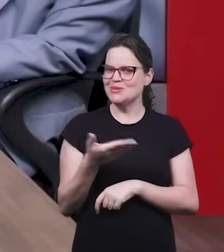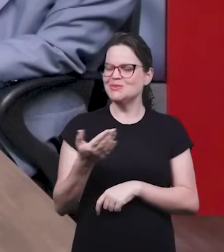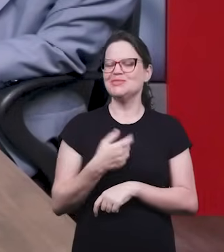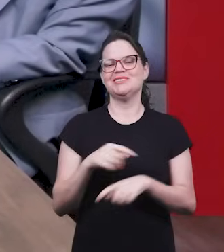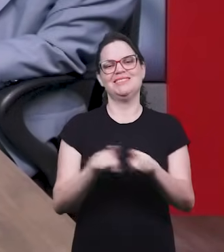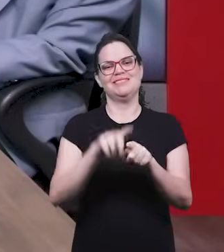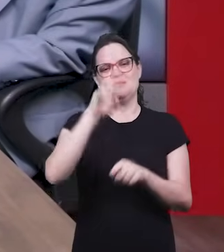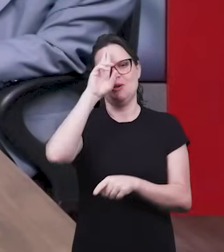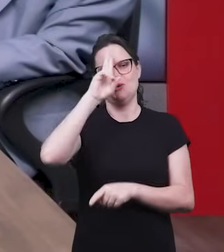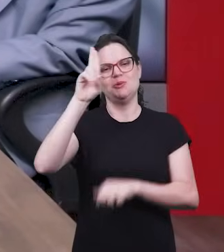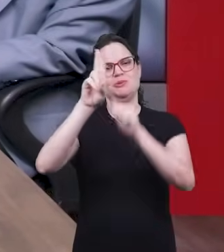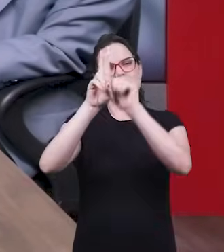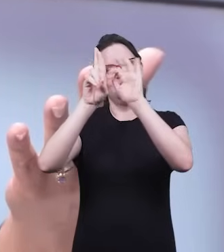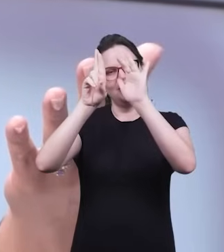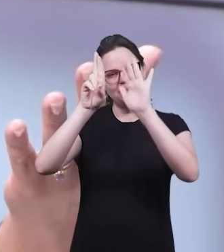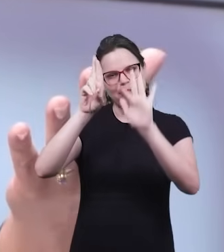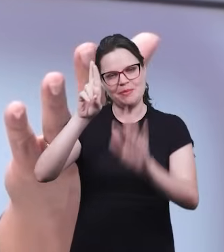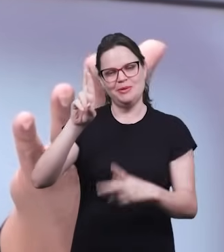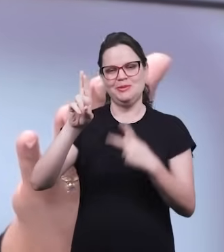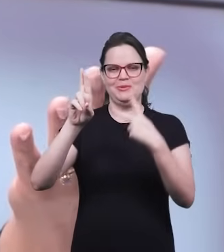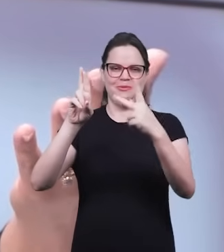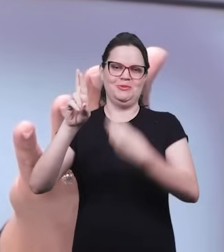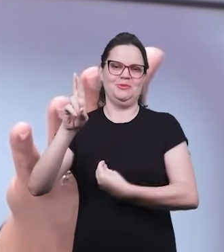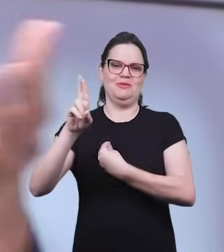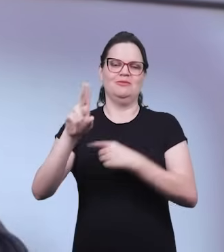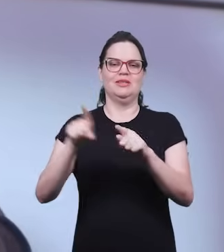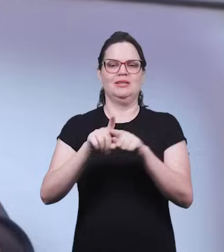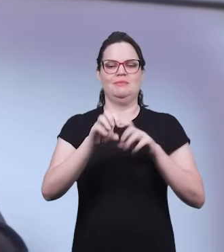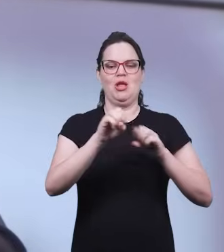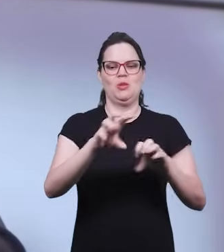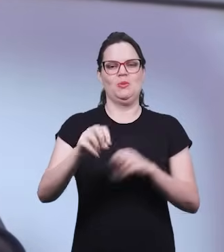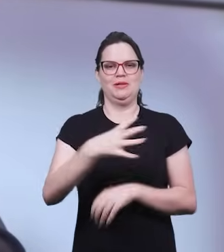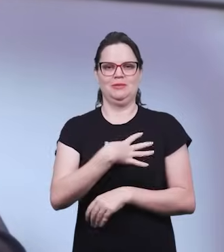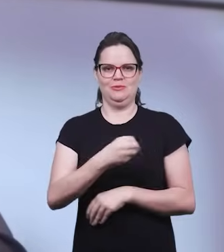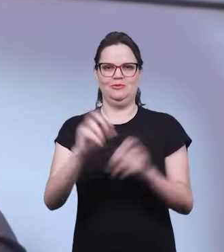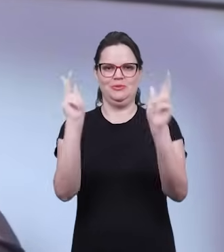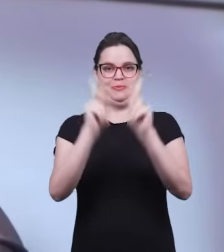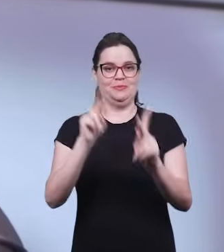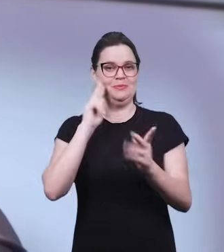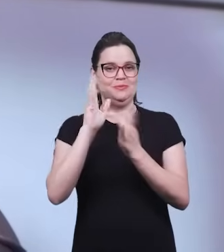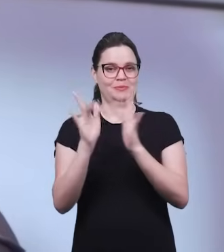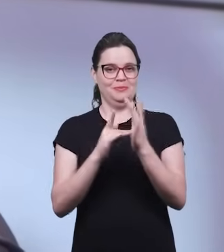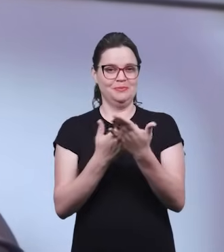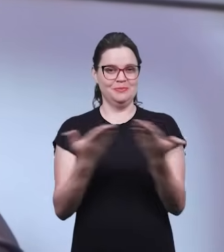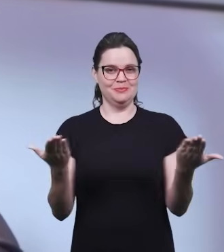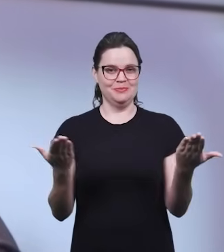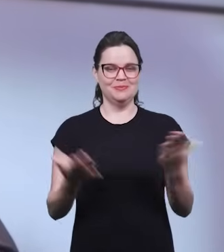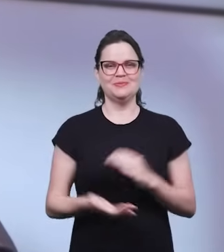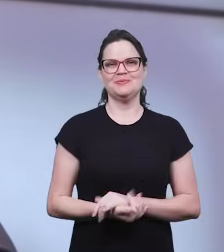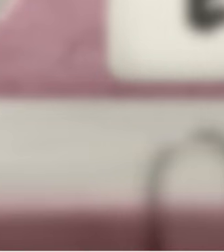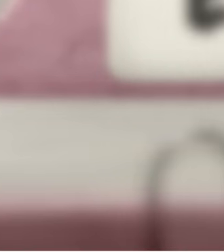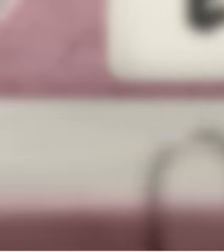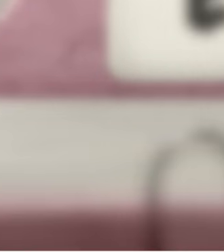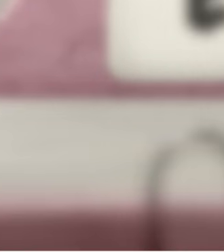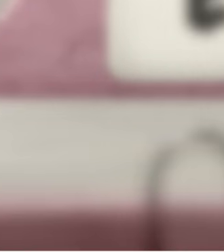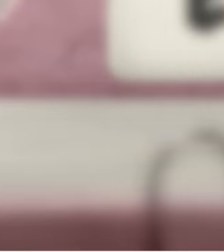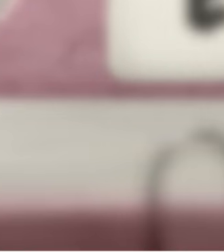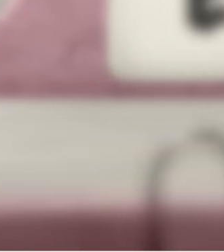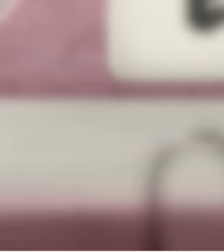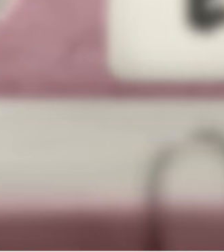hoje e que o Senhor permaneça abençoando grandemente a educação dos nossos filhos. Isso, a paz do Senhor Jesus. Isso.